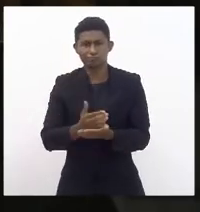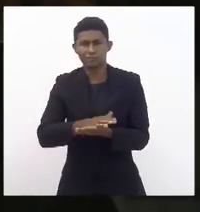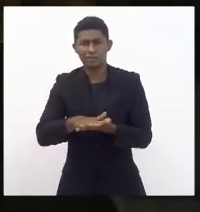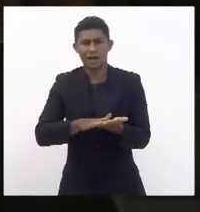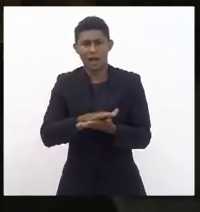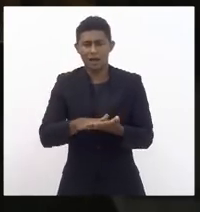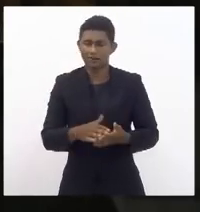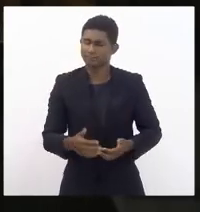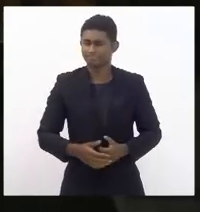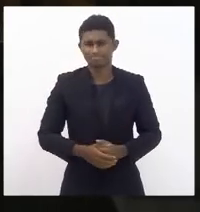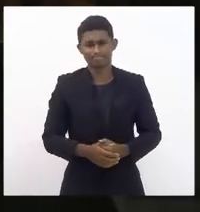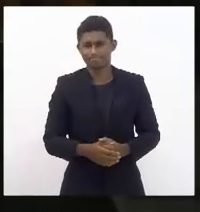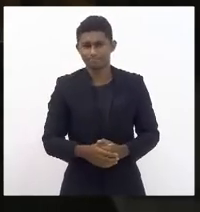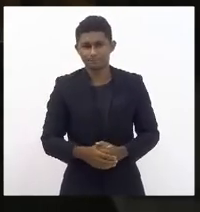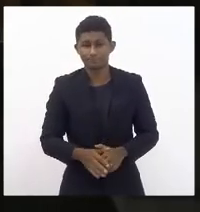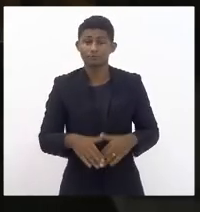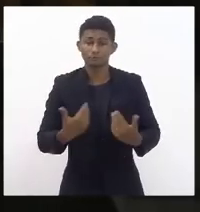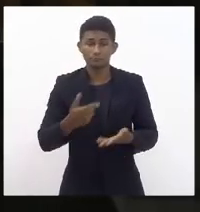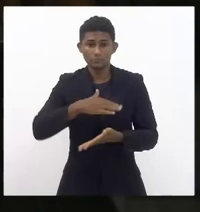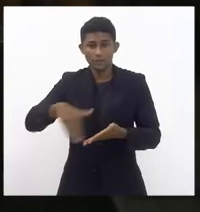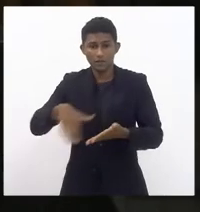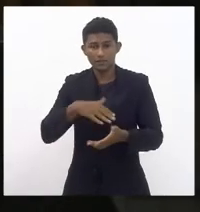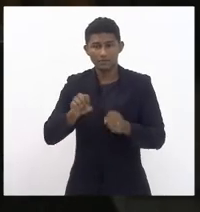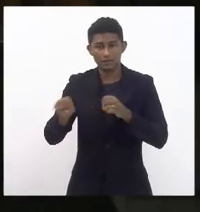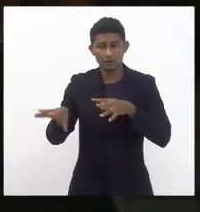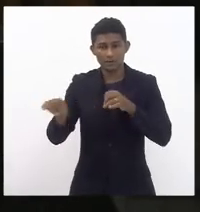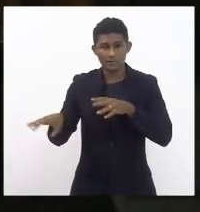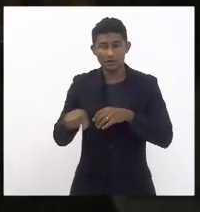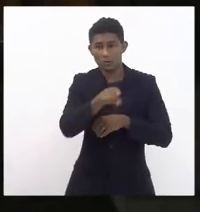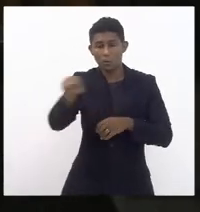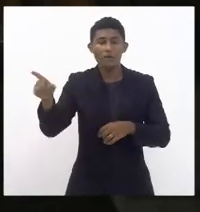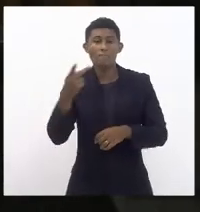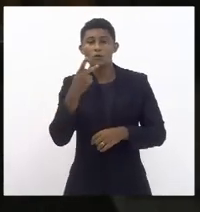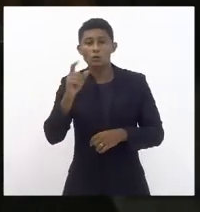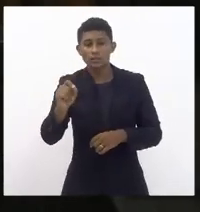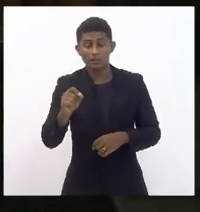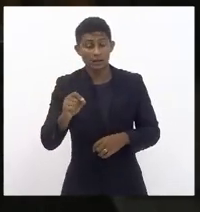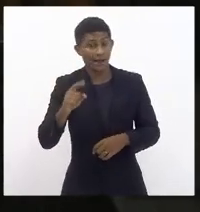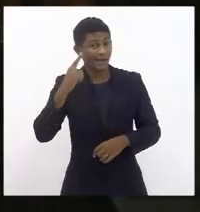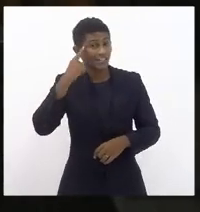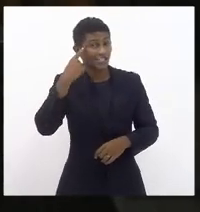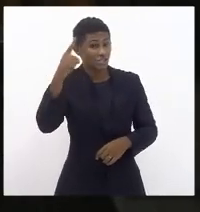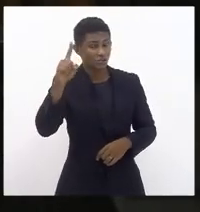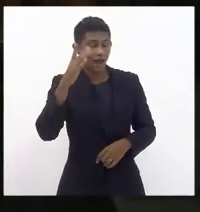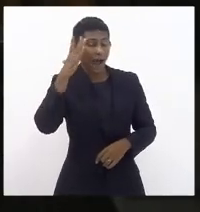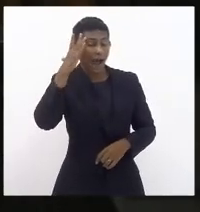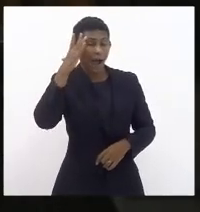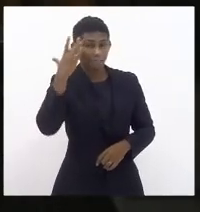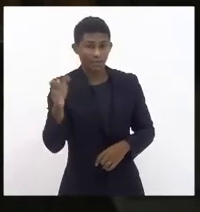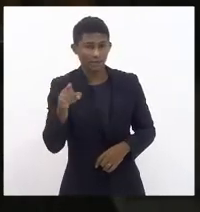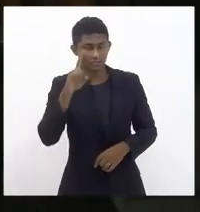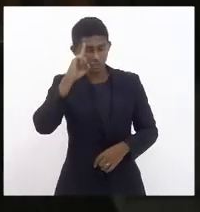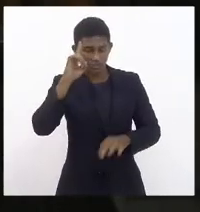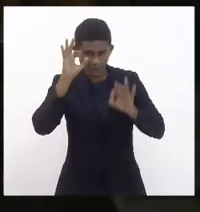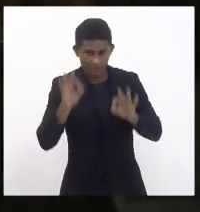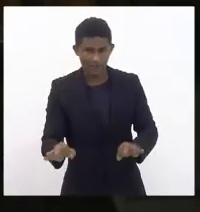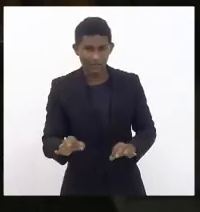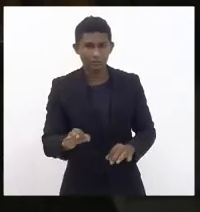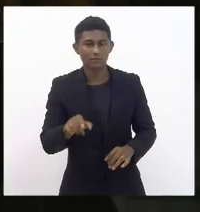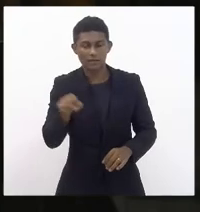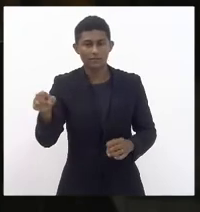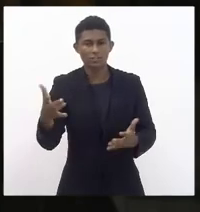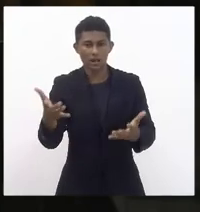fato consumado e a secretaria de educação tinha colocado o dia de amanhã como data que ela gostaria para nos dar um